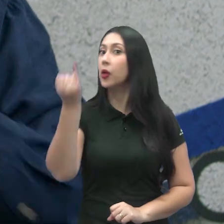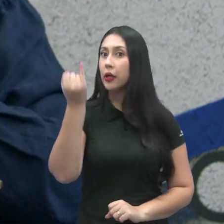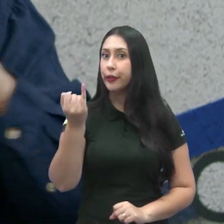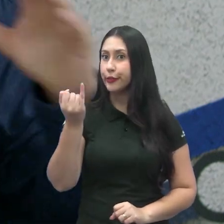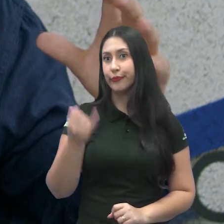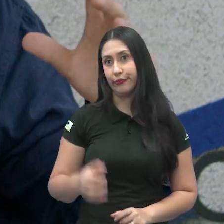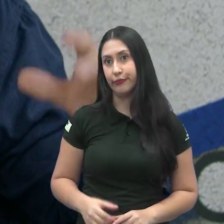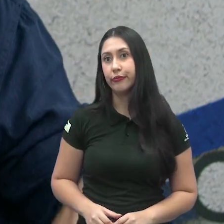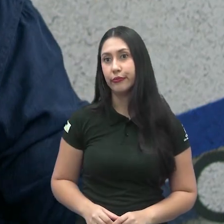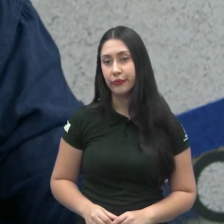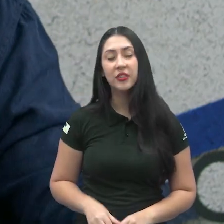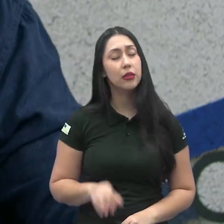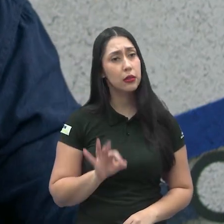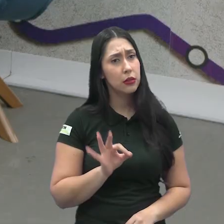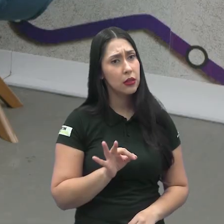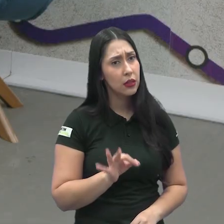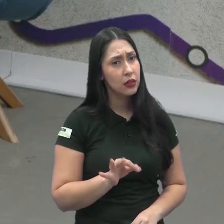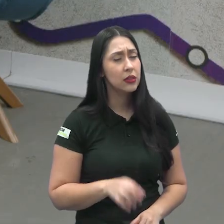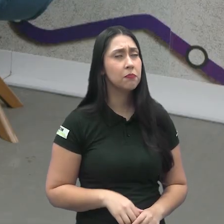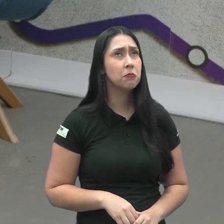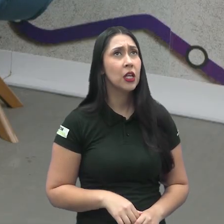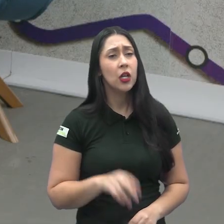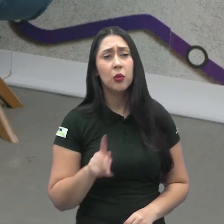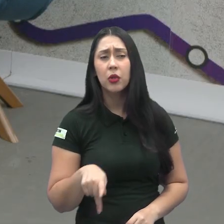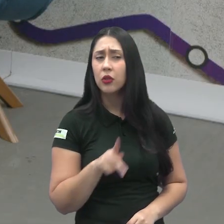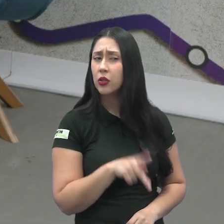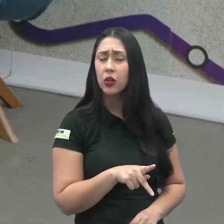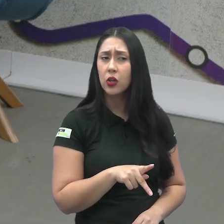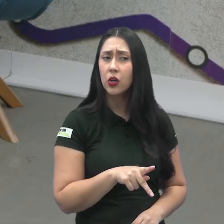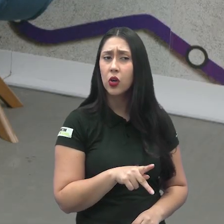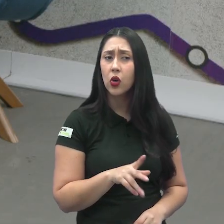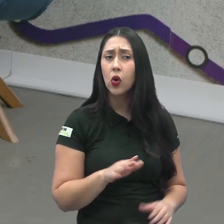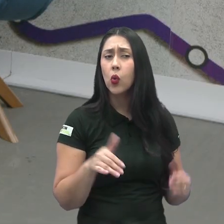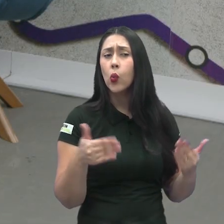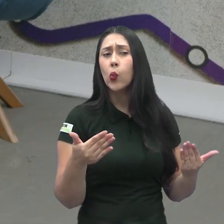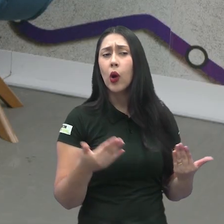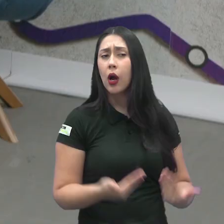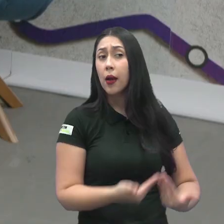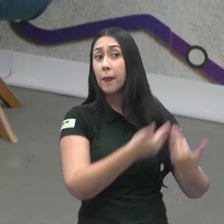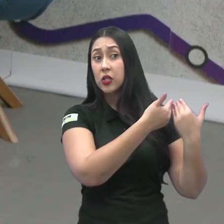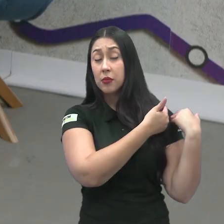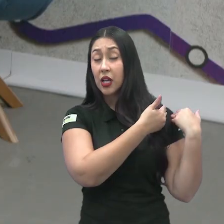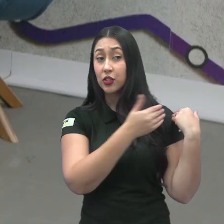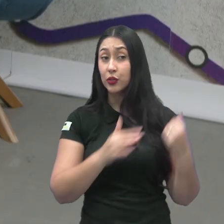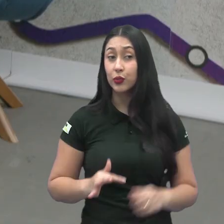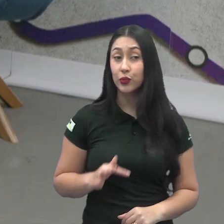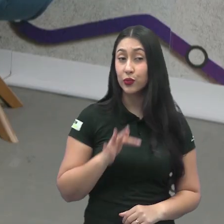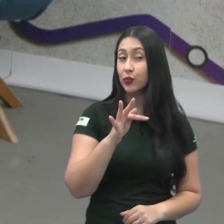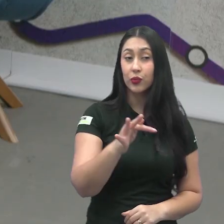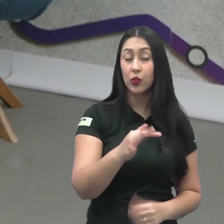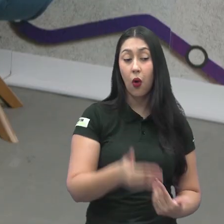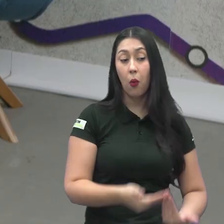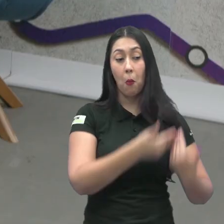importante, é transversal. Com certeza. Professor, quais são as competências, né, no futuro que vão ser